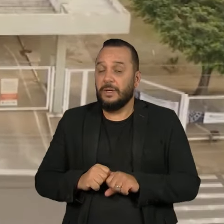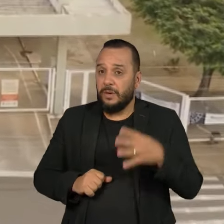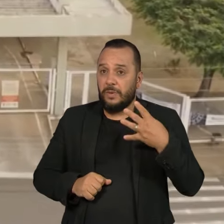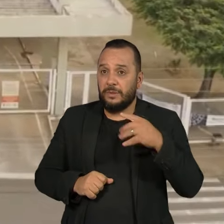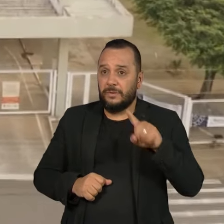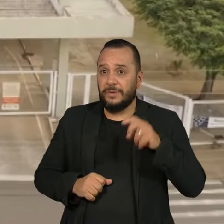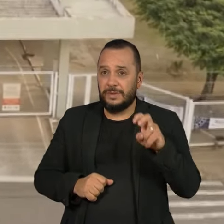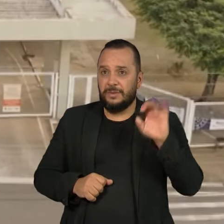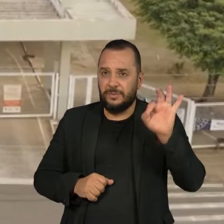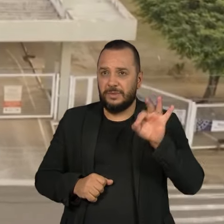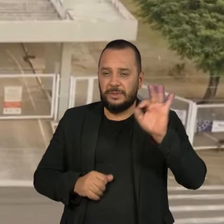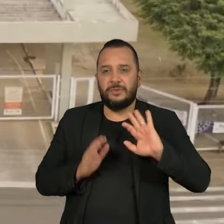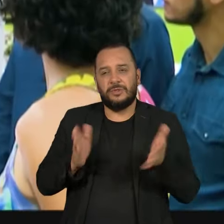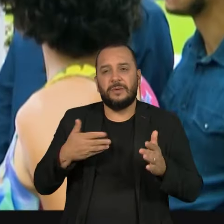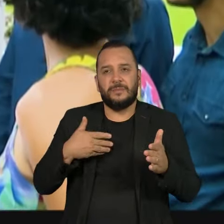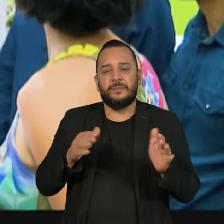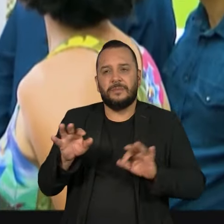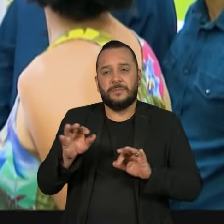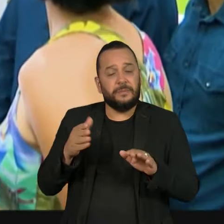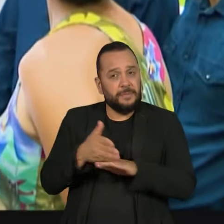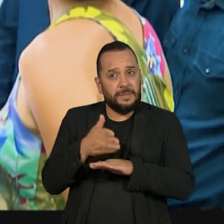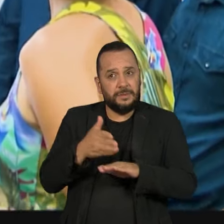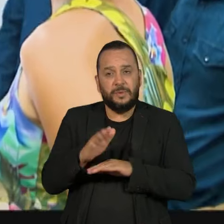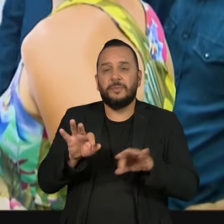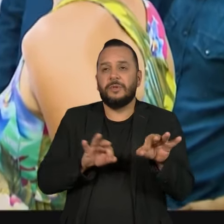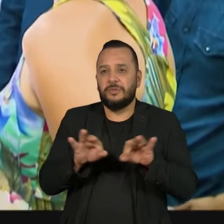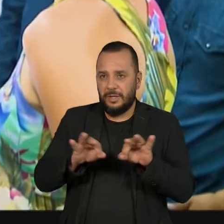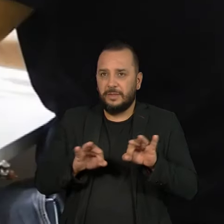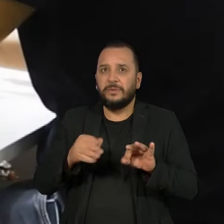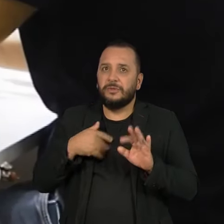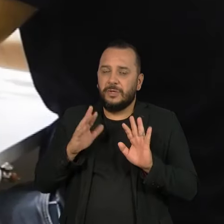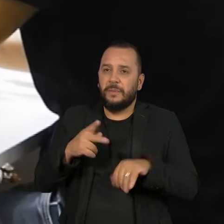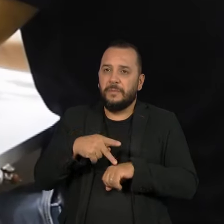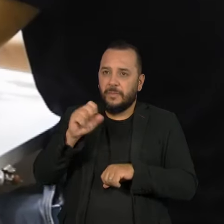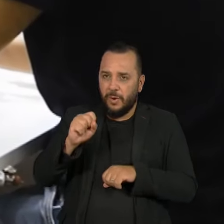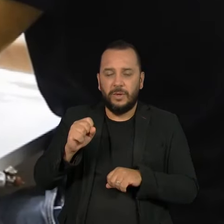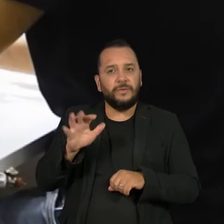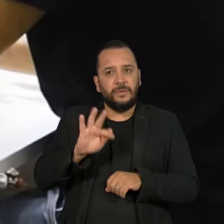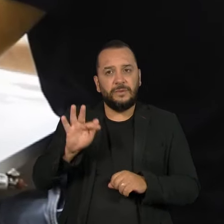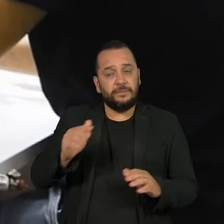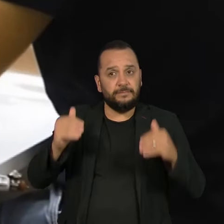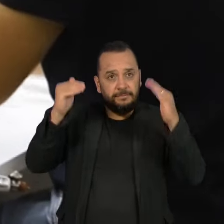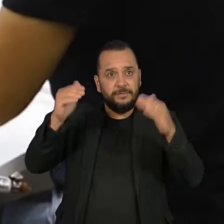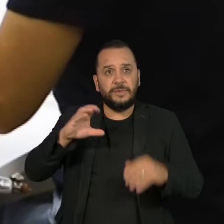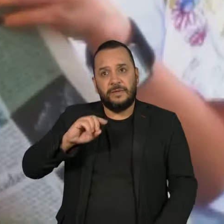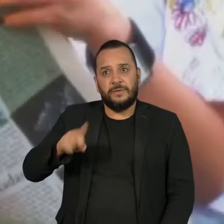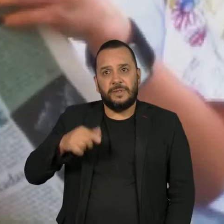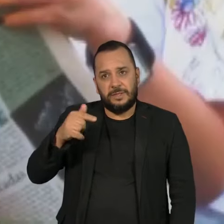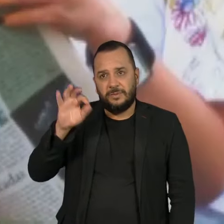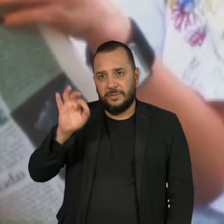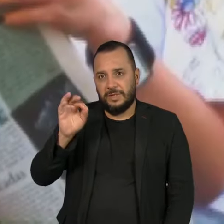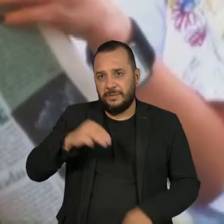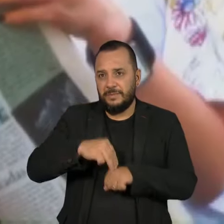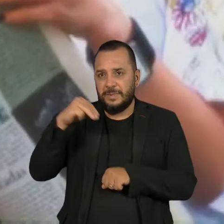4,5% já participaram de algum programa de especialização de nível superior, 0,7% fizeram mestrado